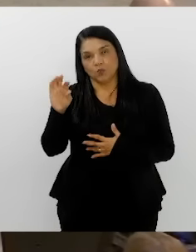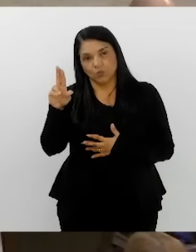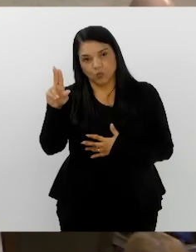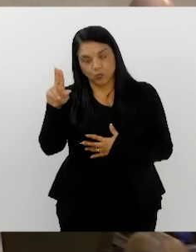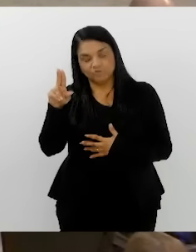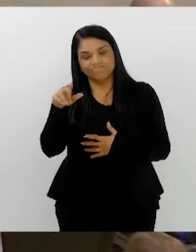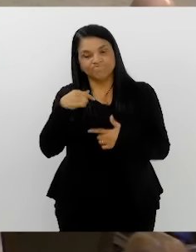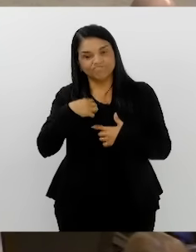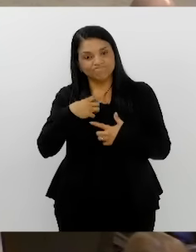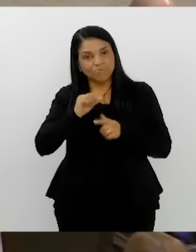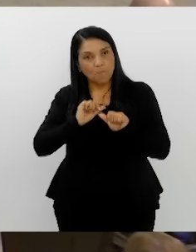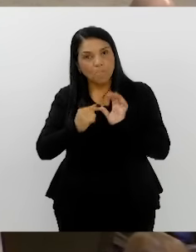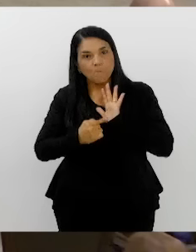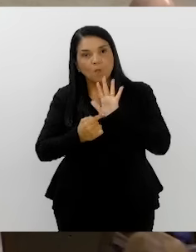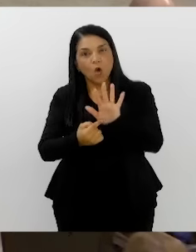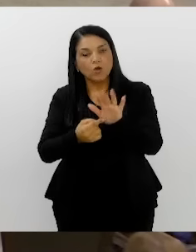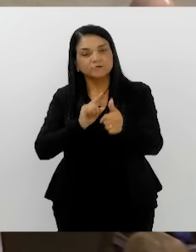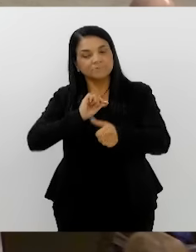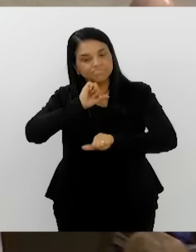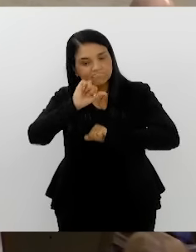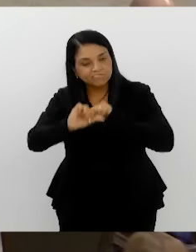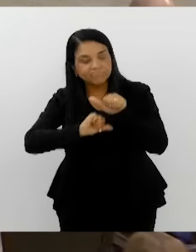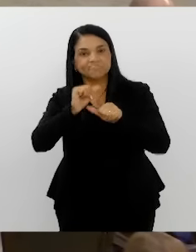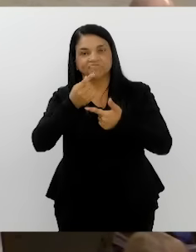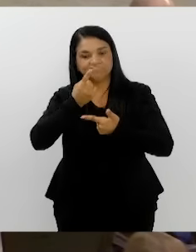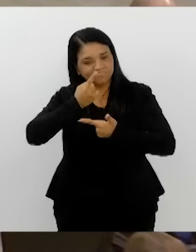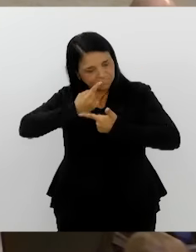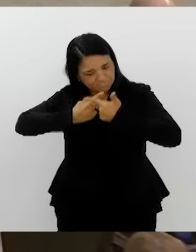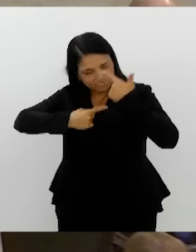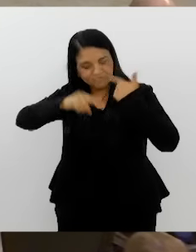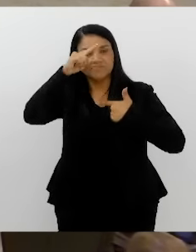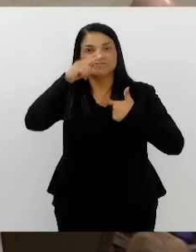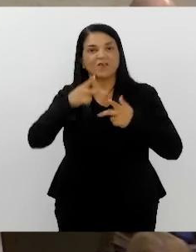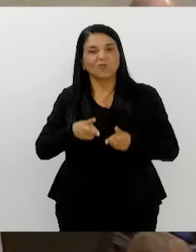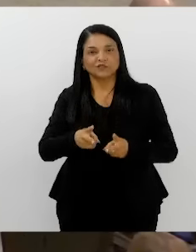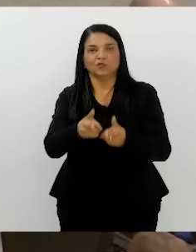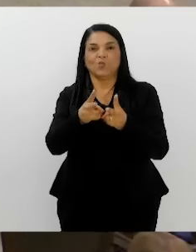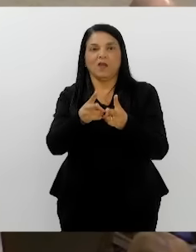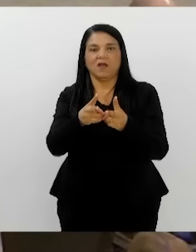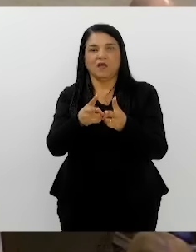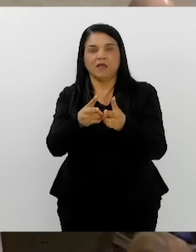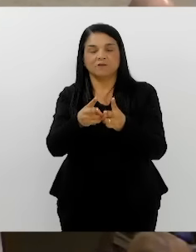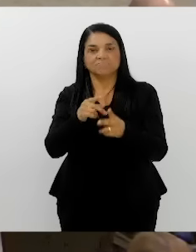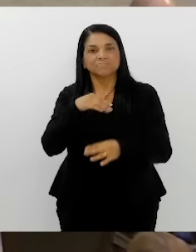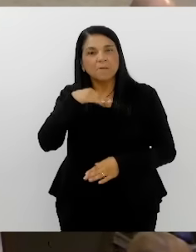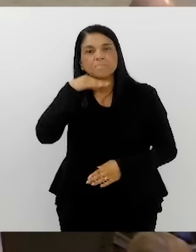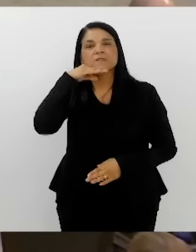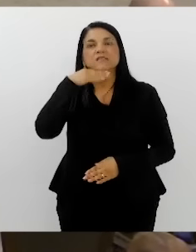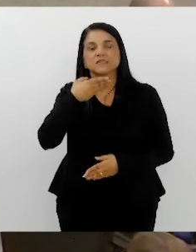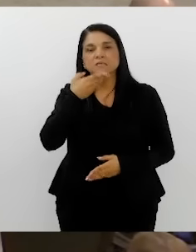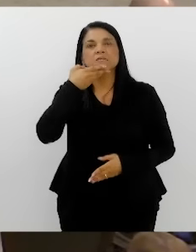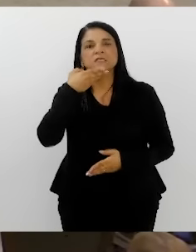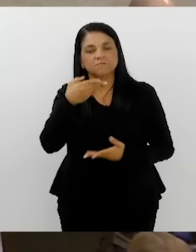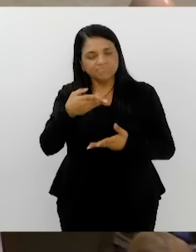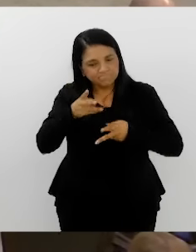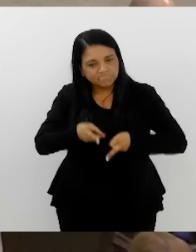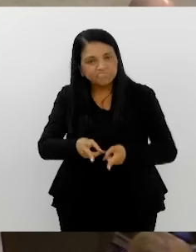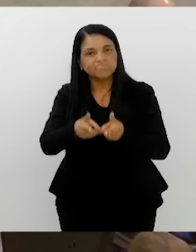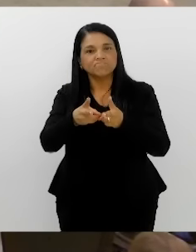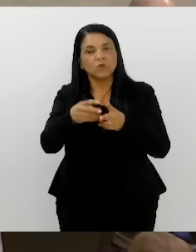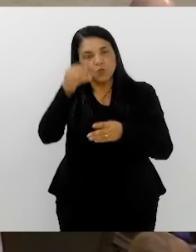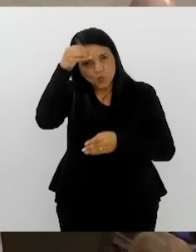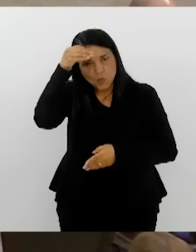de transformar, te leva mais à frente, te leva a continuar. Essa cabeça erguida, esse